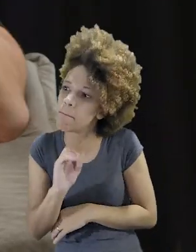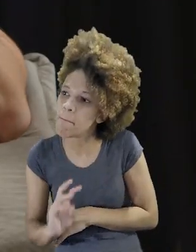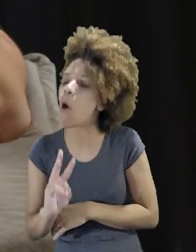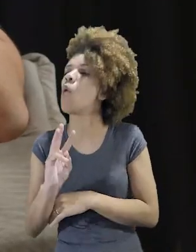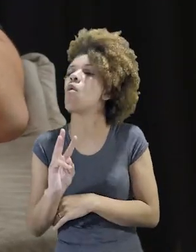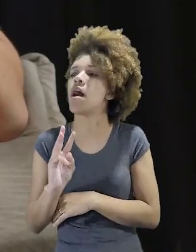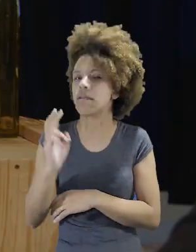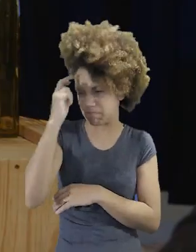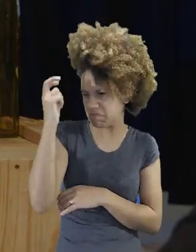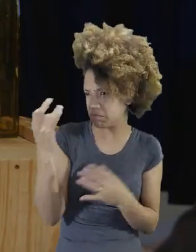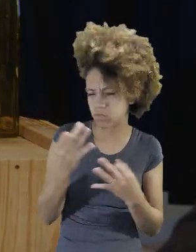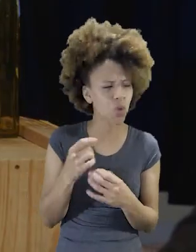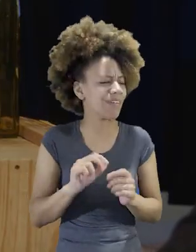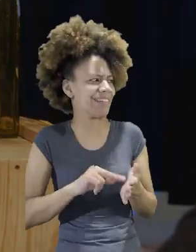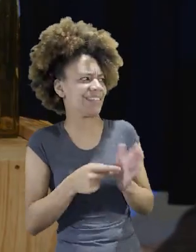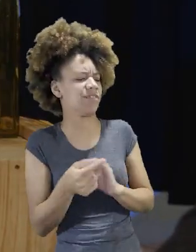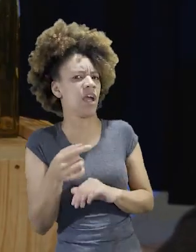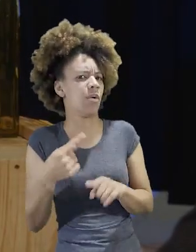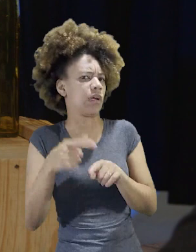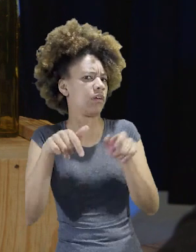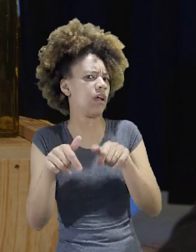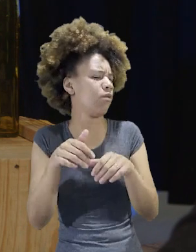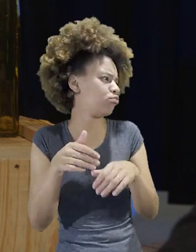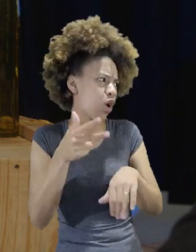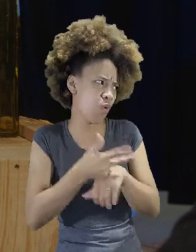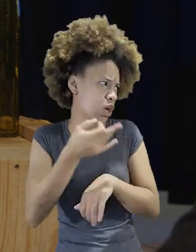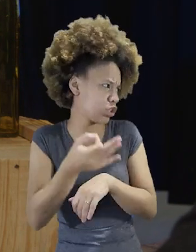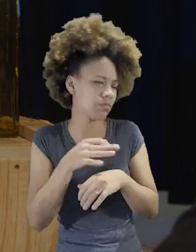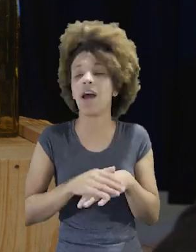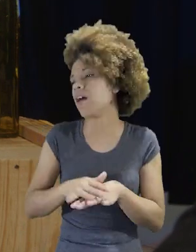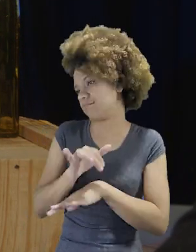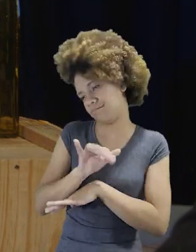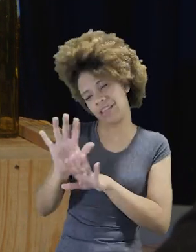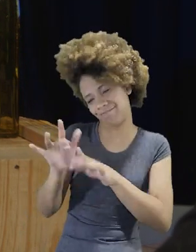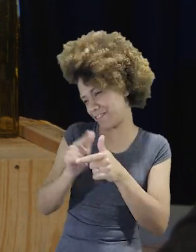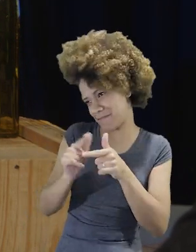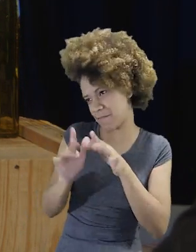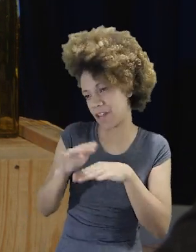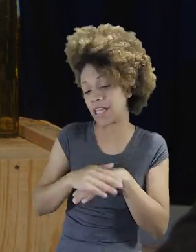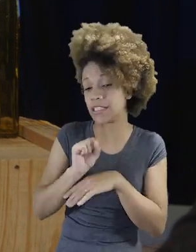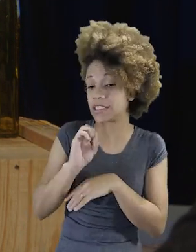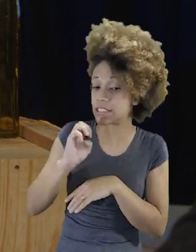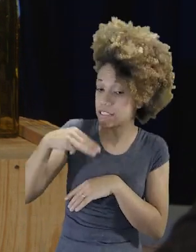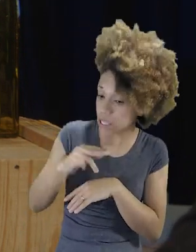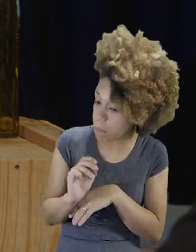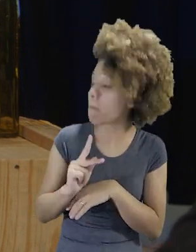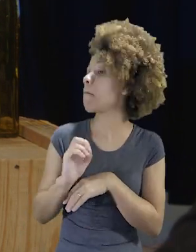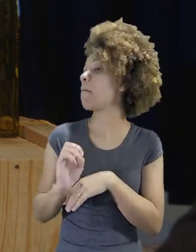machismo Sem problema o sempre o cara é um recurso assim é muito muito muito muito muito muito